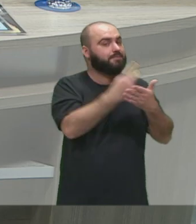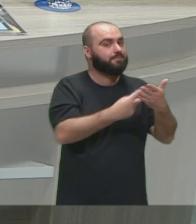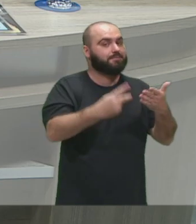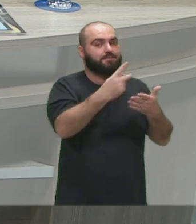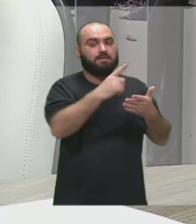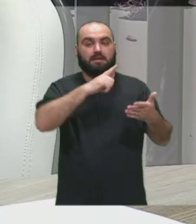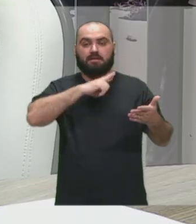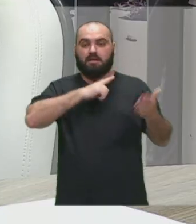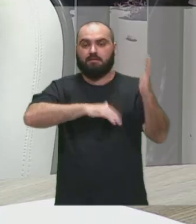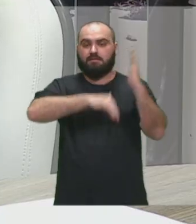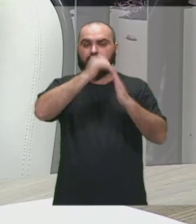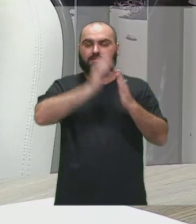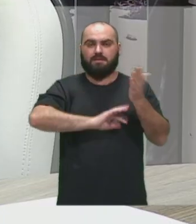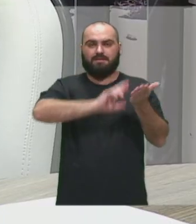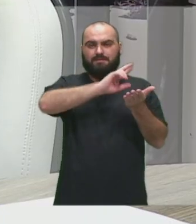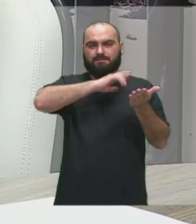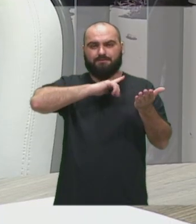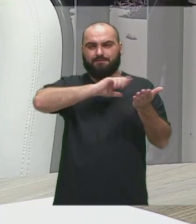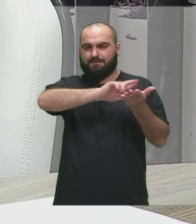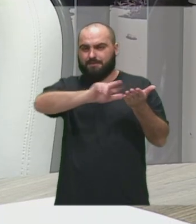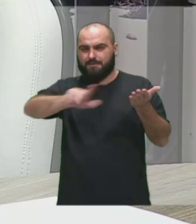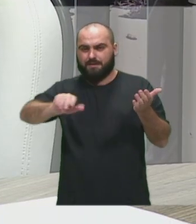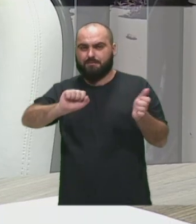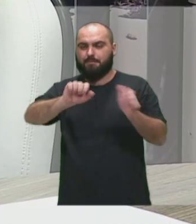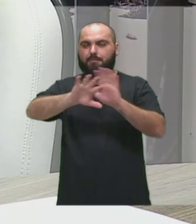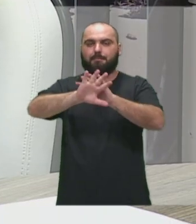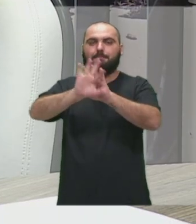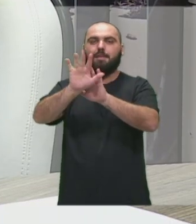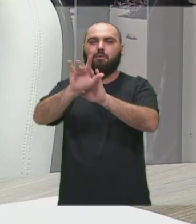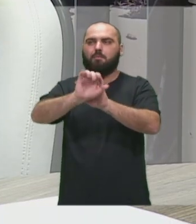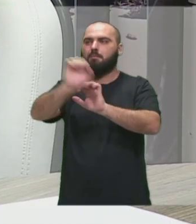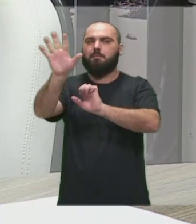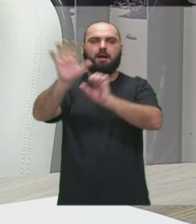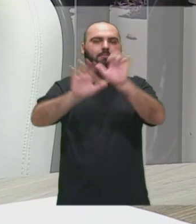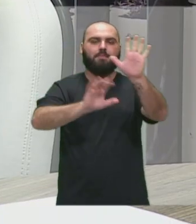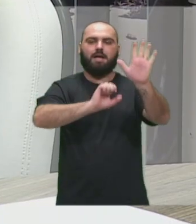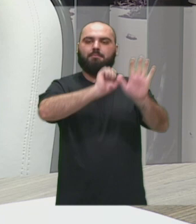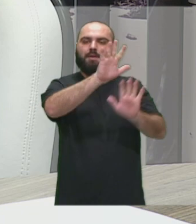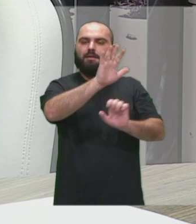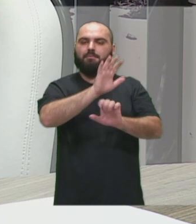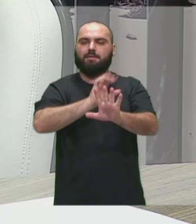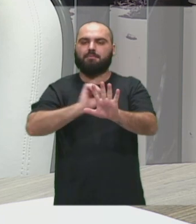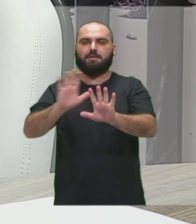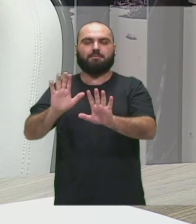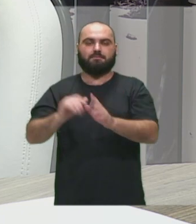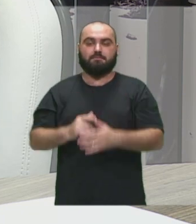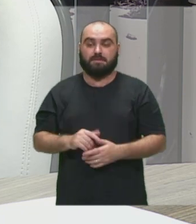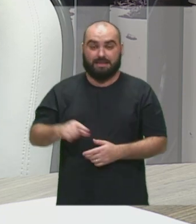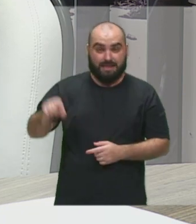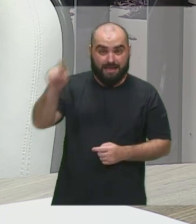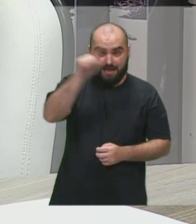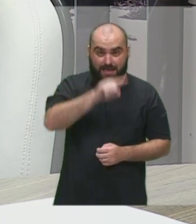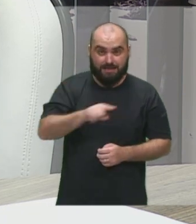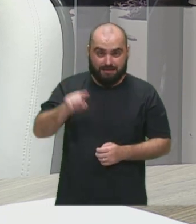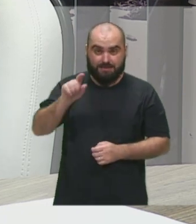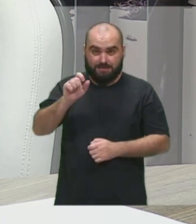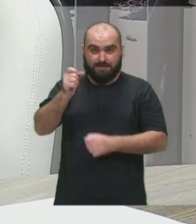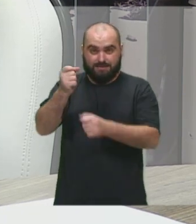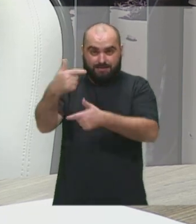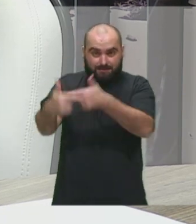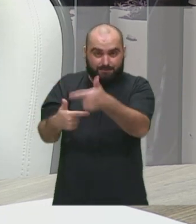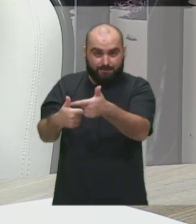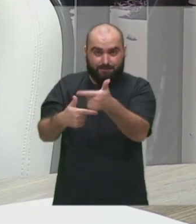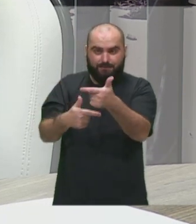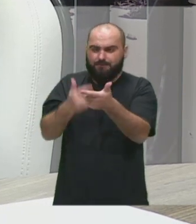obra que tem várias mãos, que é Memórias, o título dela. Essa obra são vários relatos de